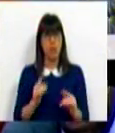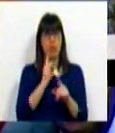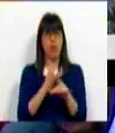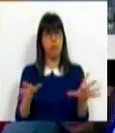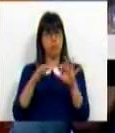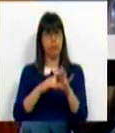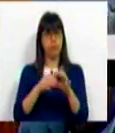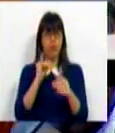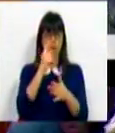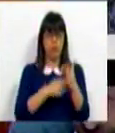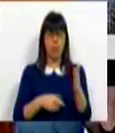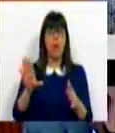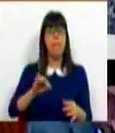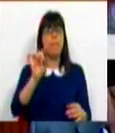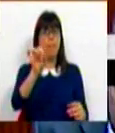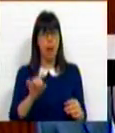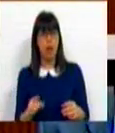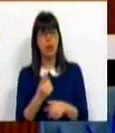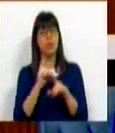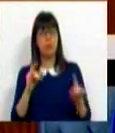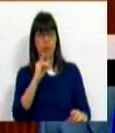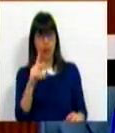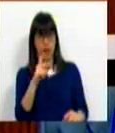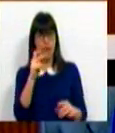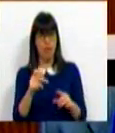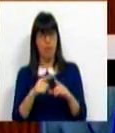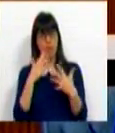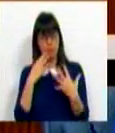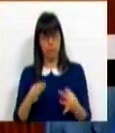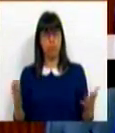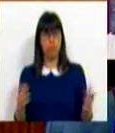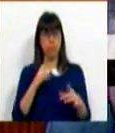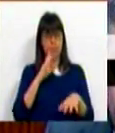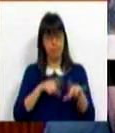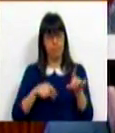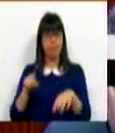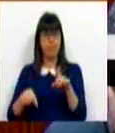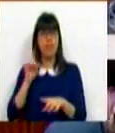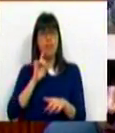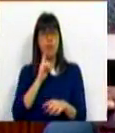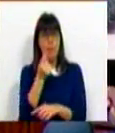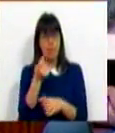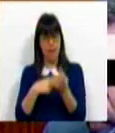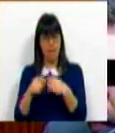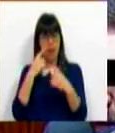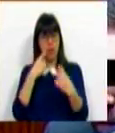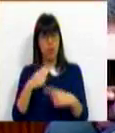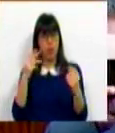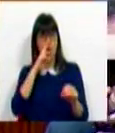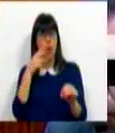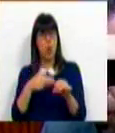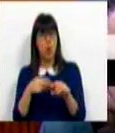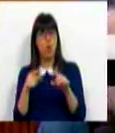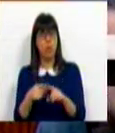que toca ao peso do imposto e mais, porque o IVA naturalmente varia com o valor do preço de venda ao público dos